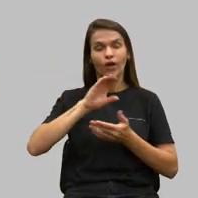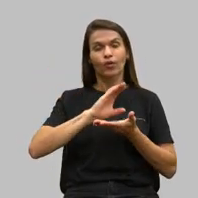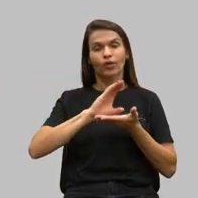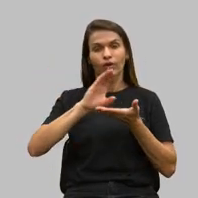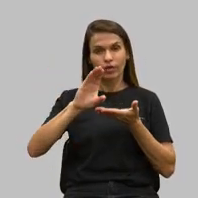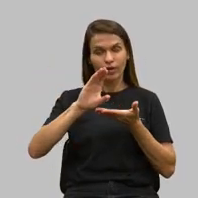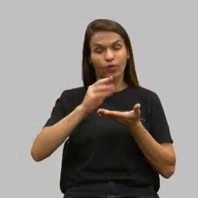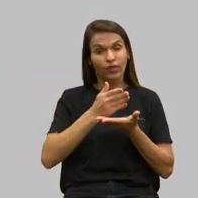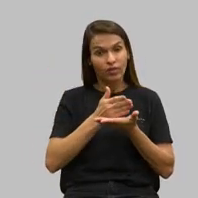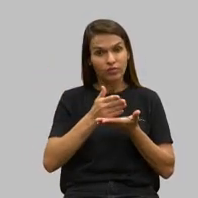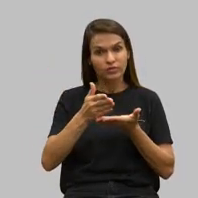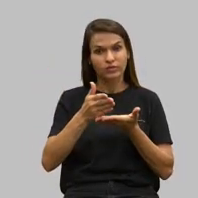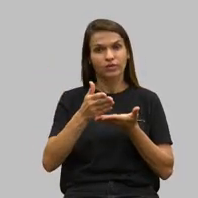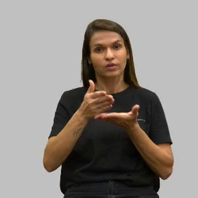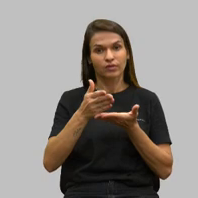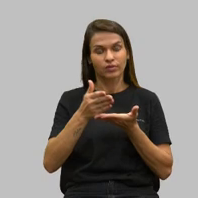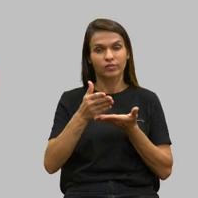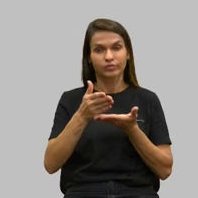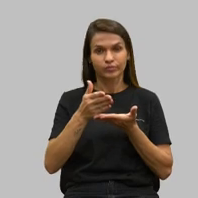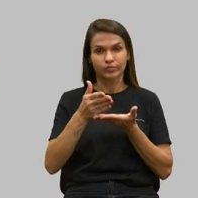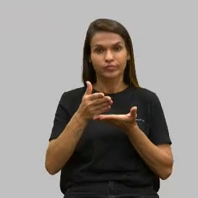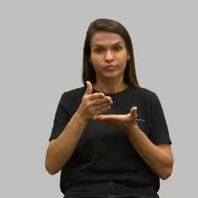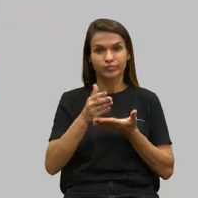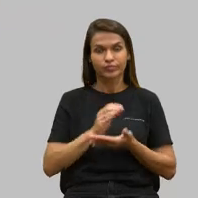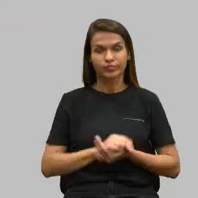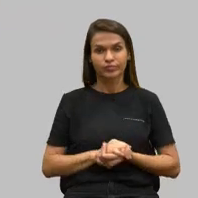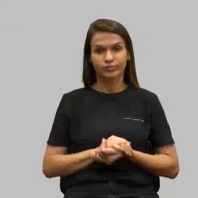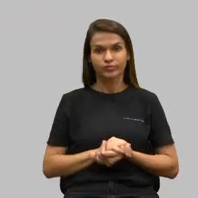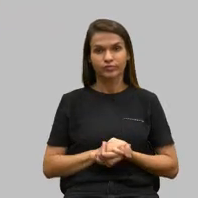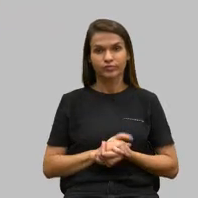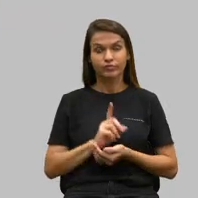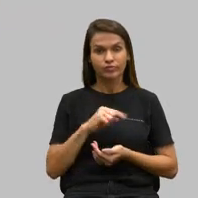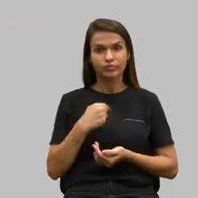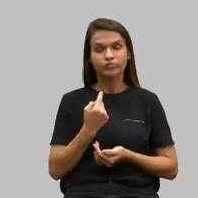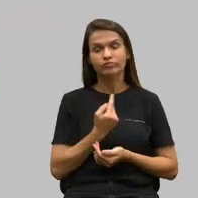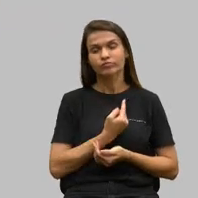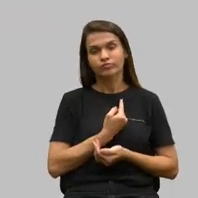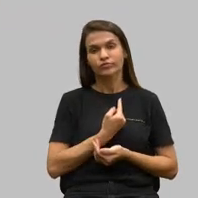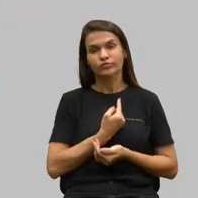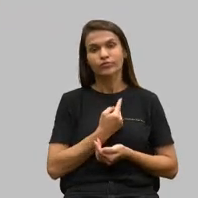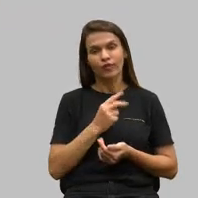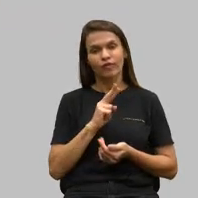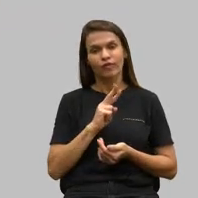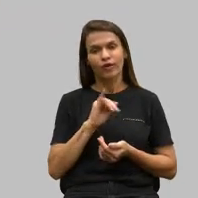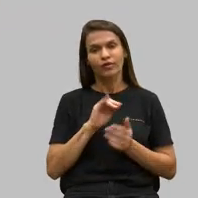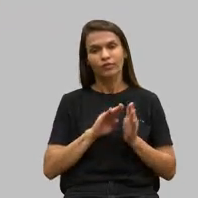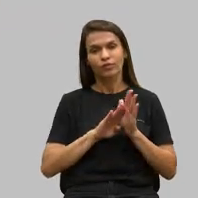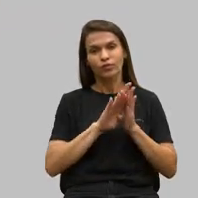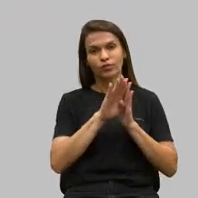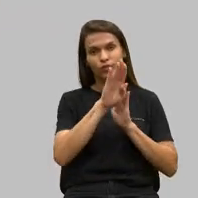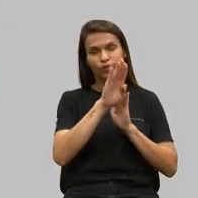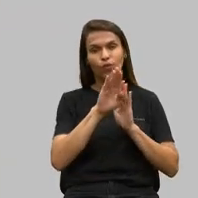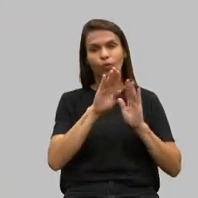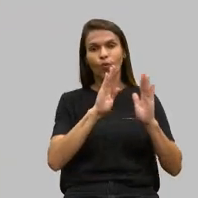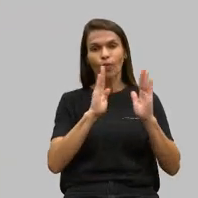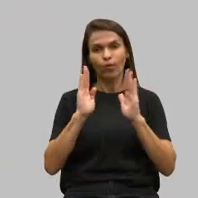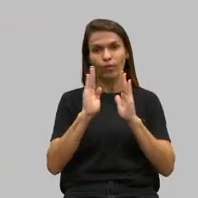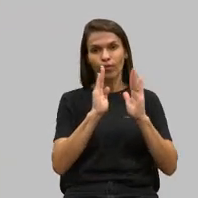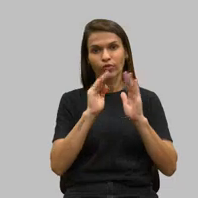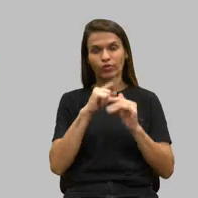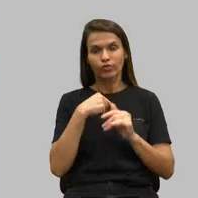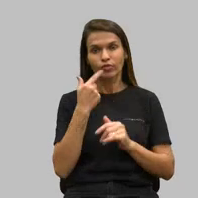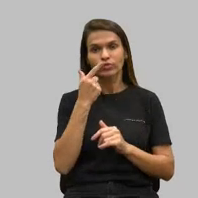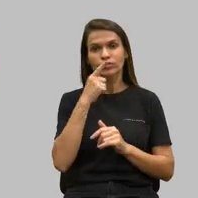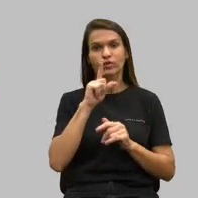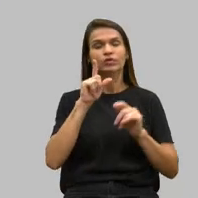inicial. E, Lucas, vem. E aí a gente, obviamente, vai crescer no momento que a gente conseguir